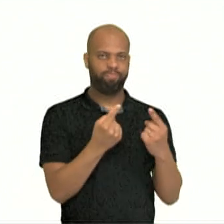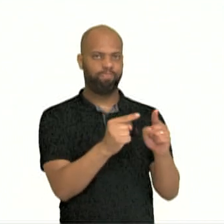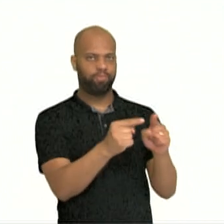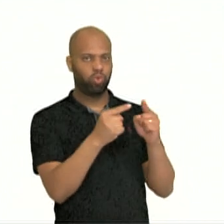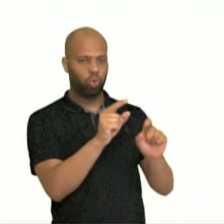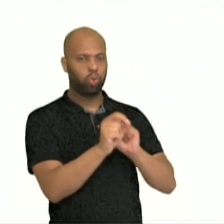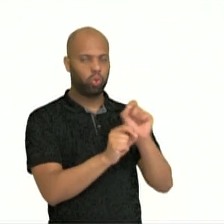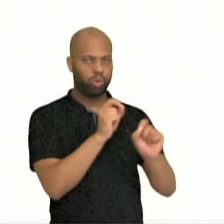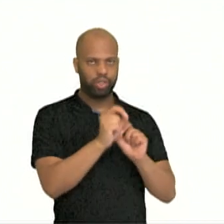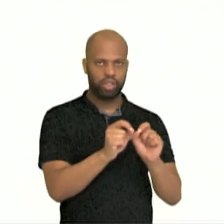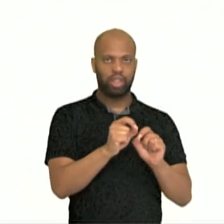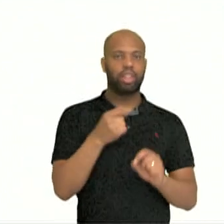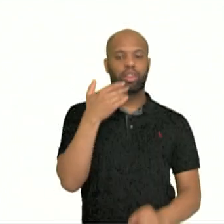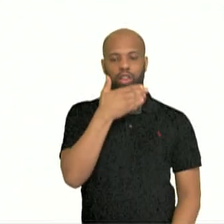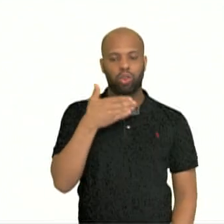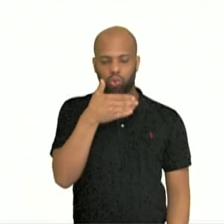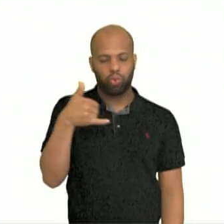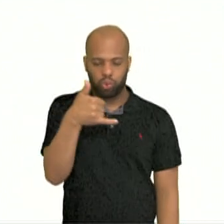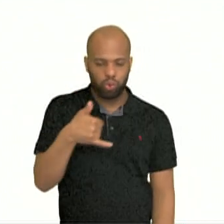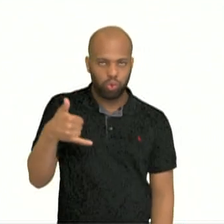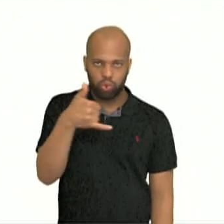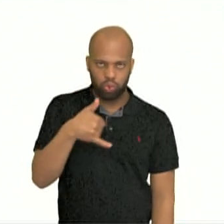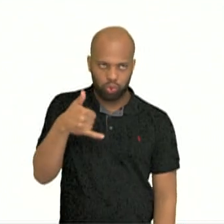os açúcares e gorduras